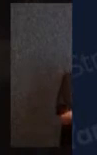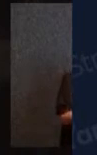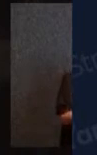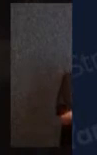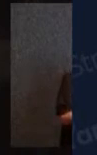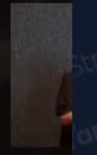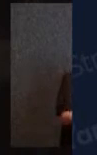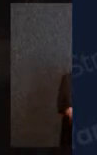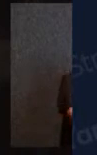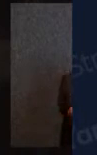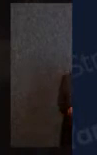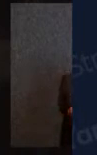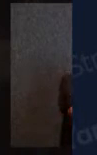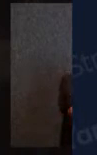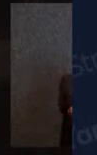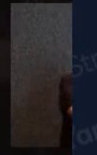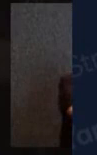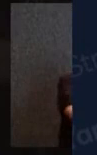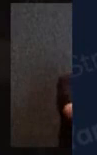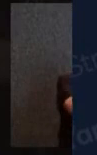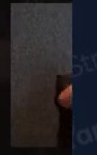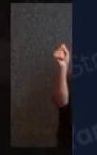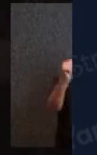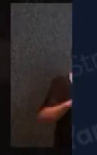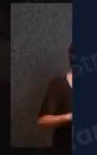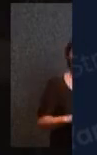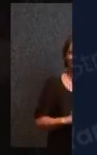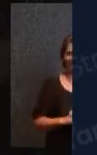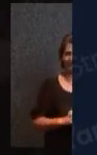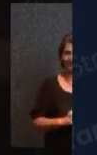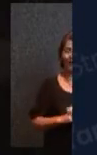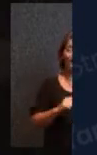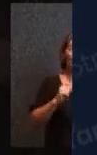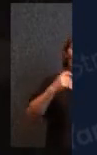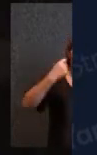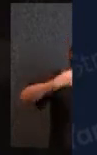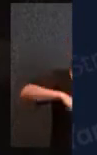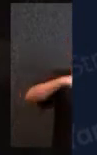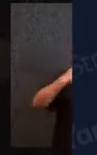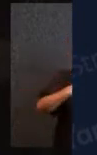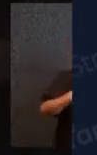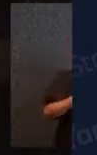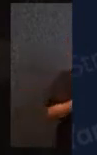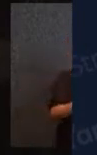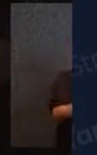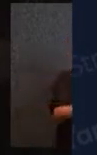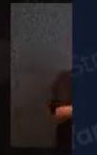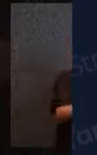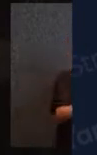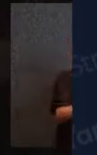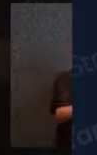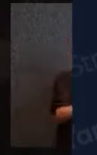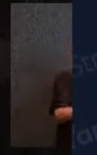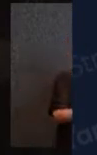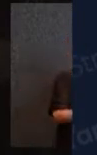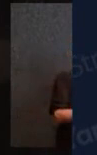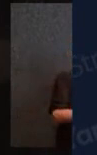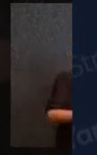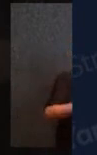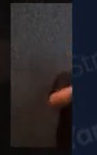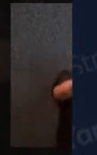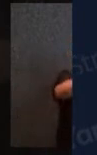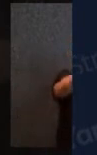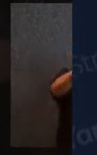aprendizagem não vai acontecer. Então, é preciso olhar para a sala de aula. E aí, o eixo